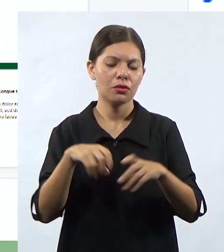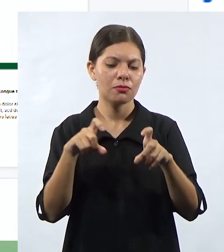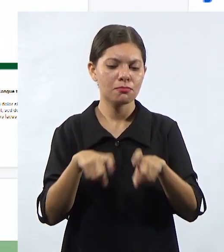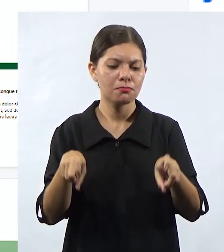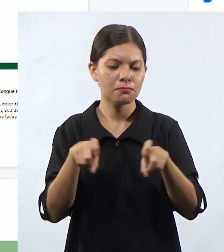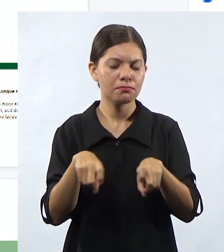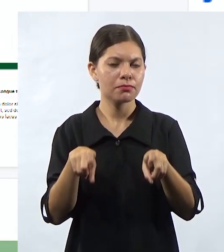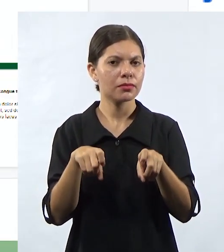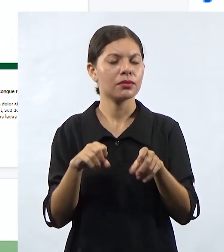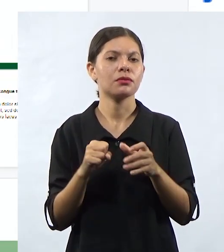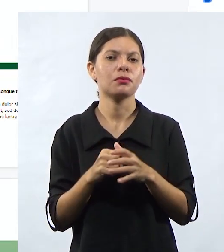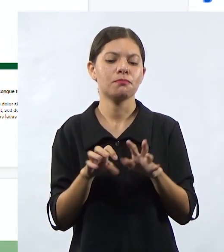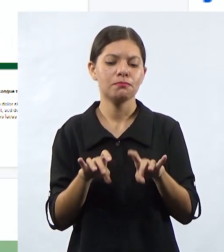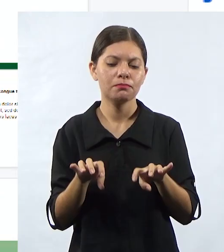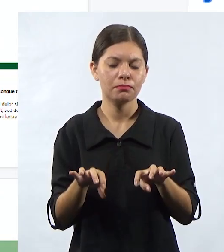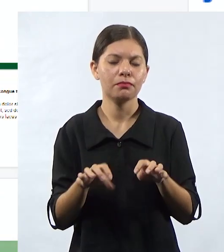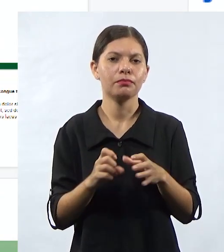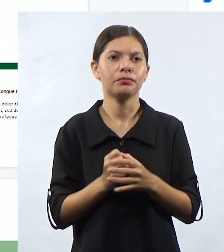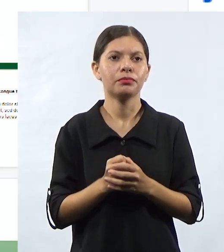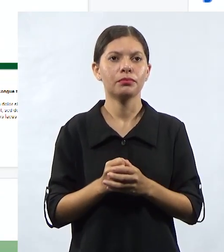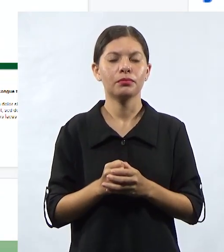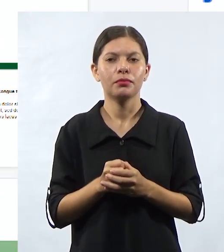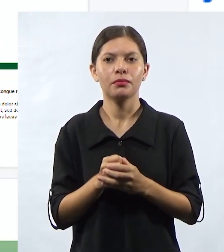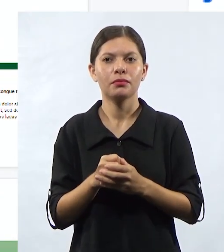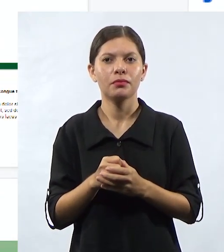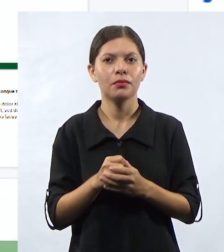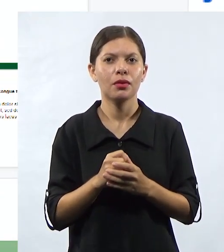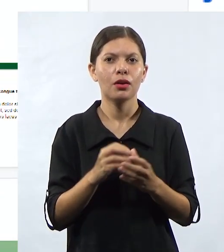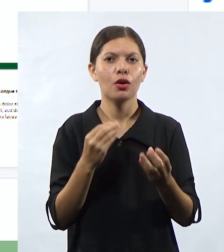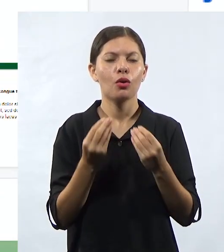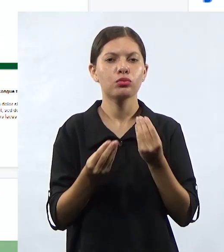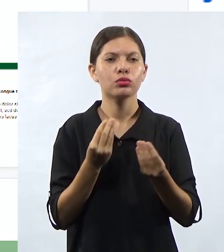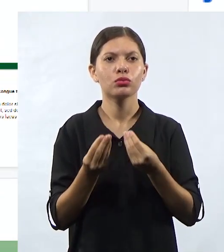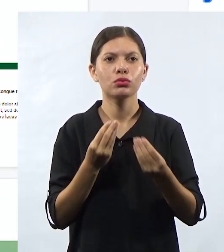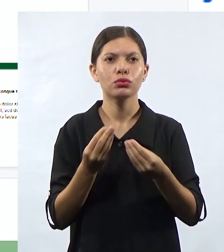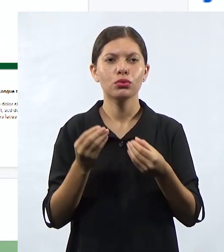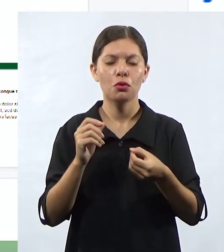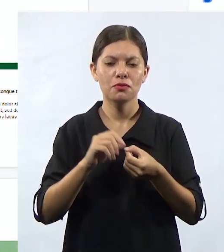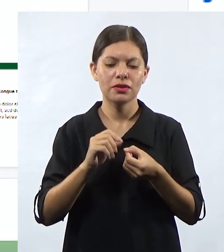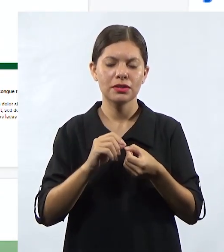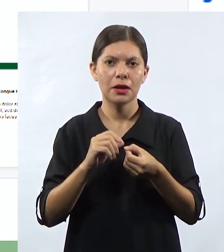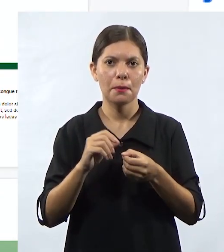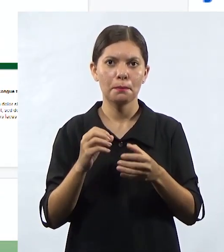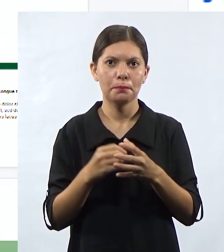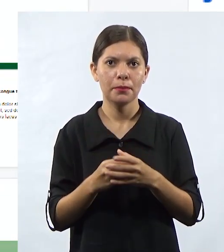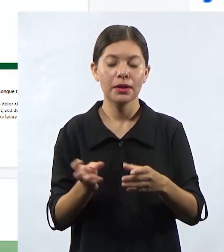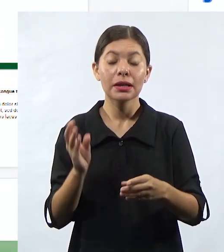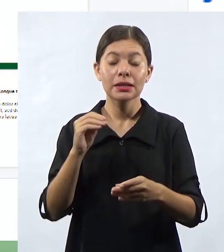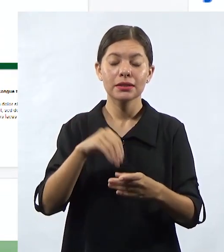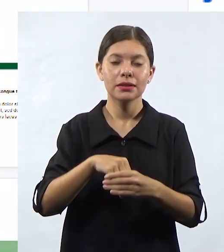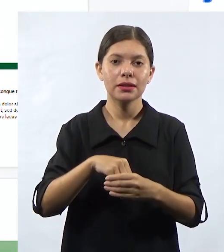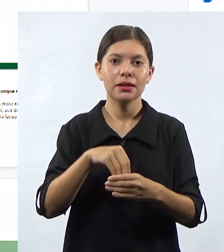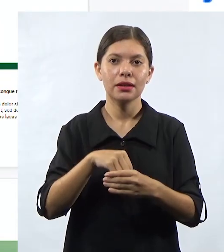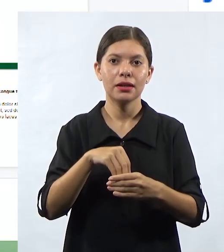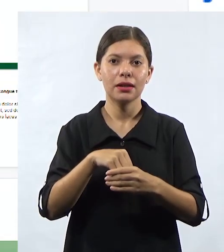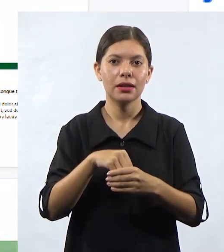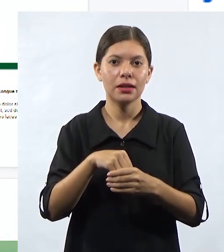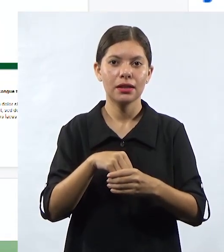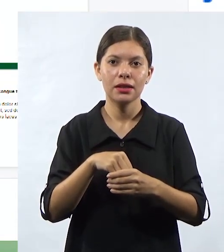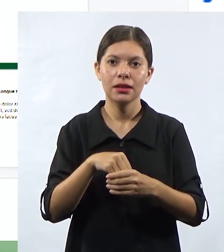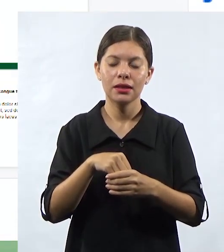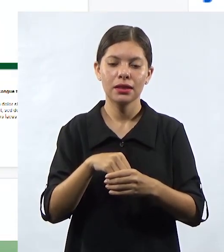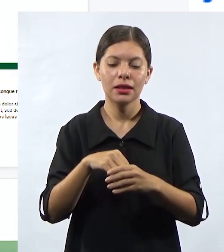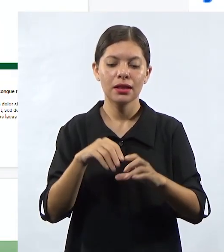seu computador, na sua máquina. Então, qual é o melhor caminho aqui que você pode fazer? Ó? Você vem aqui e inserir, você